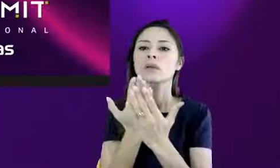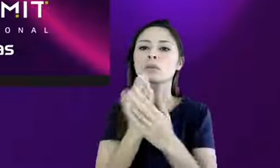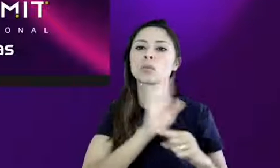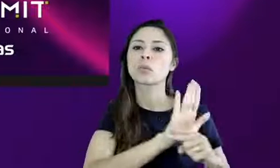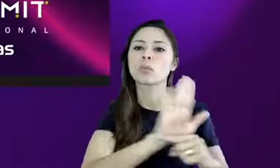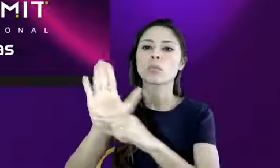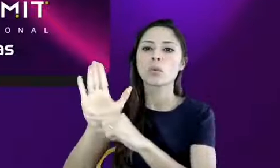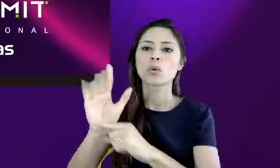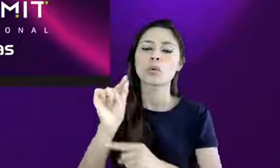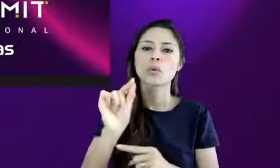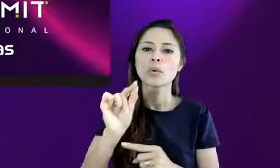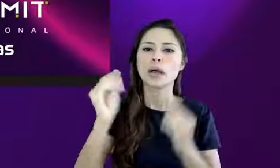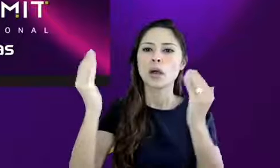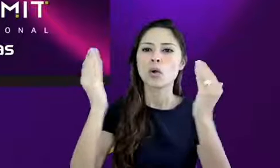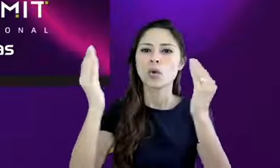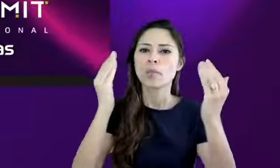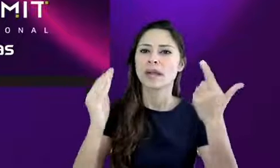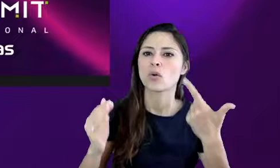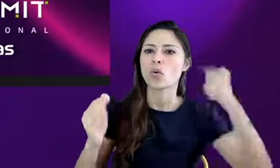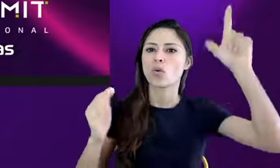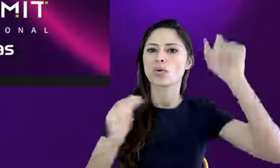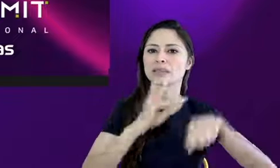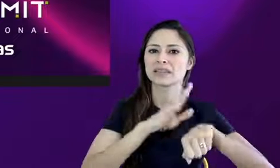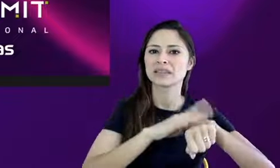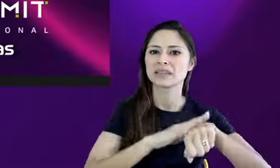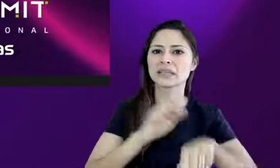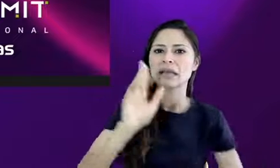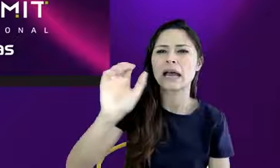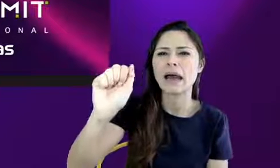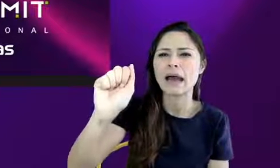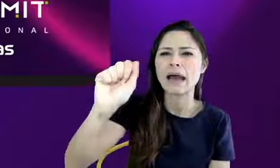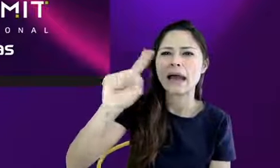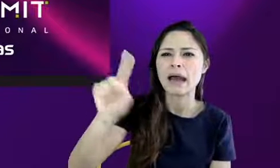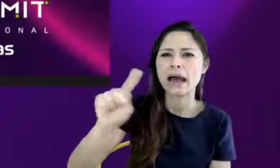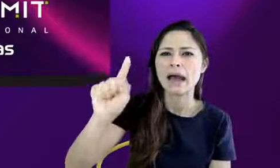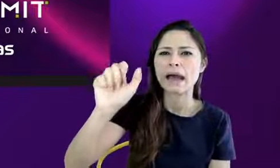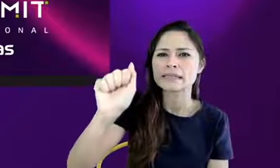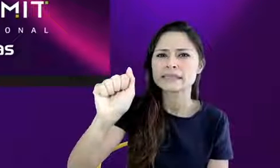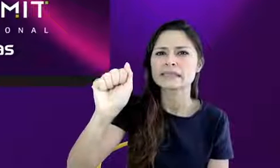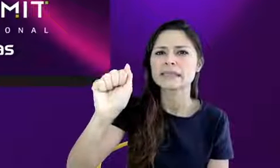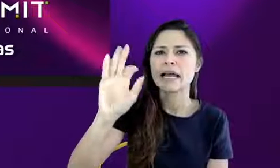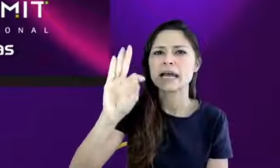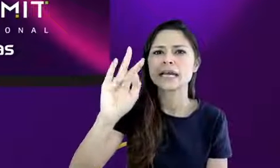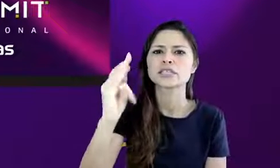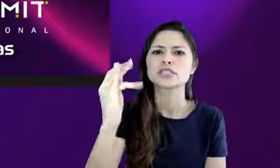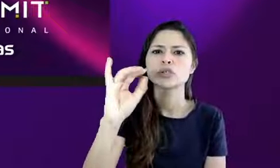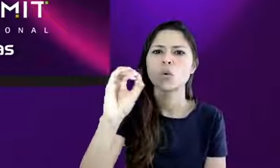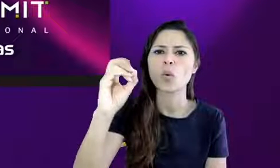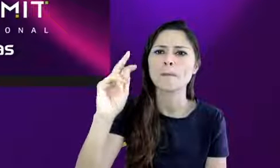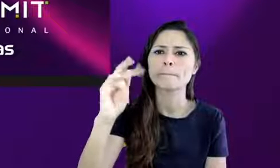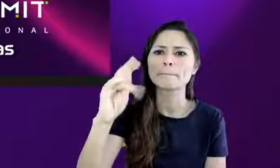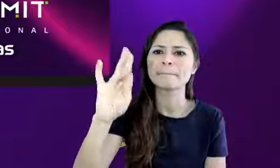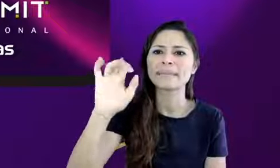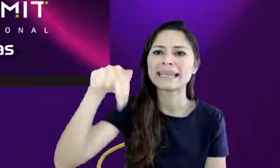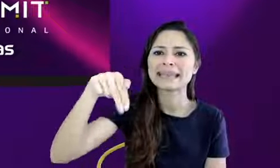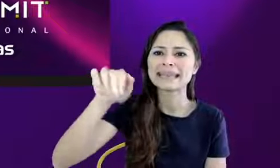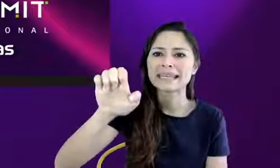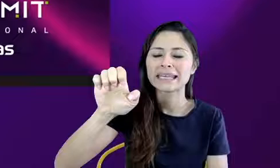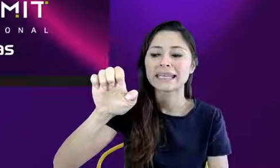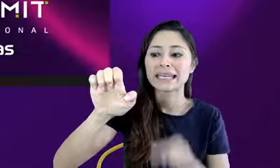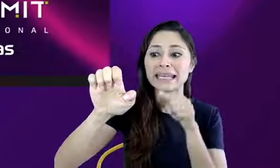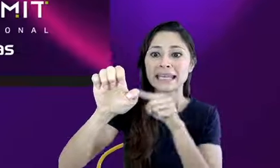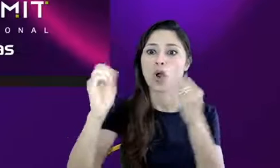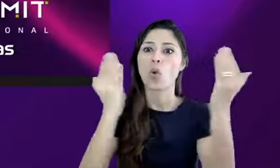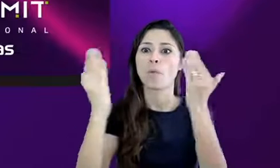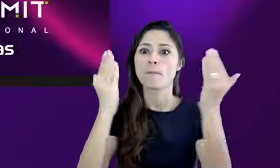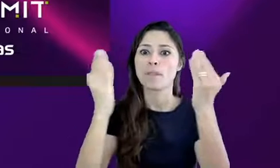azatioprina mostrou uma superioridade estatística apenas para aquele retorno da atividade inflamatória